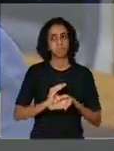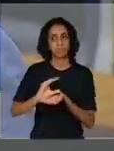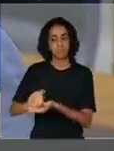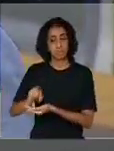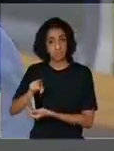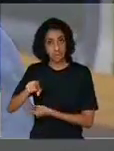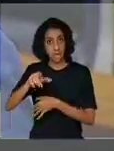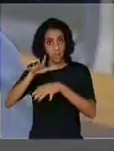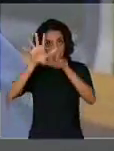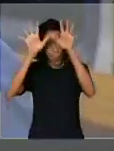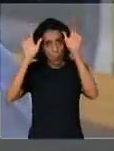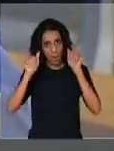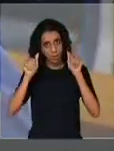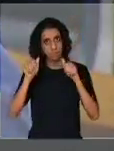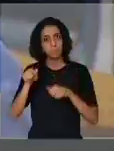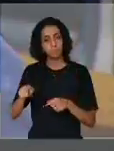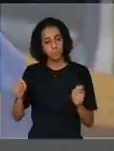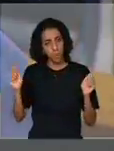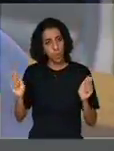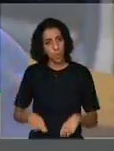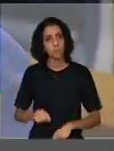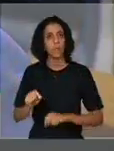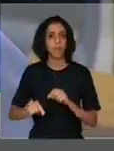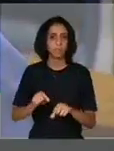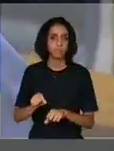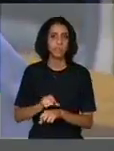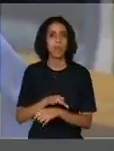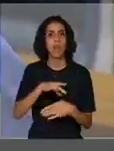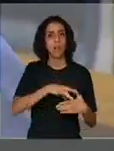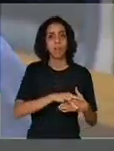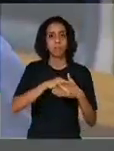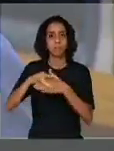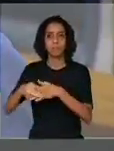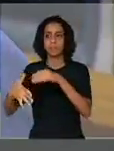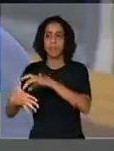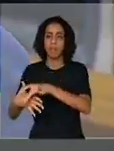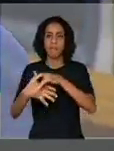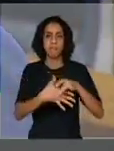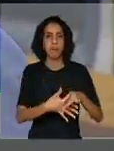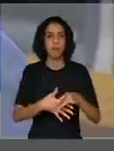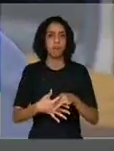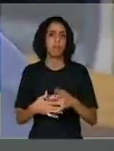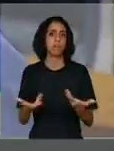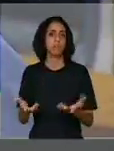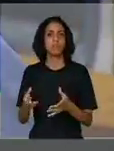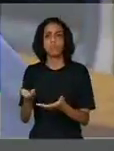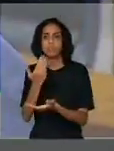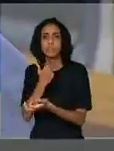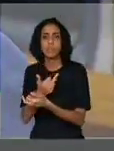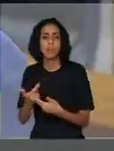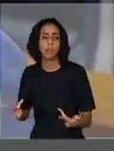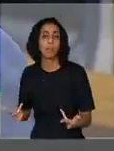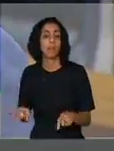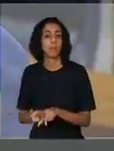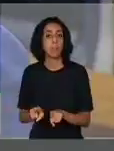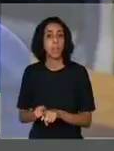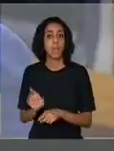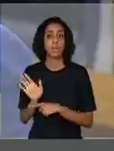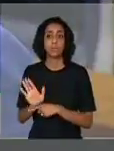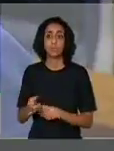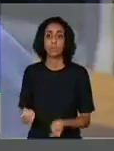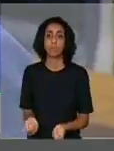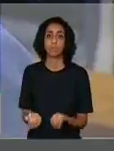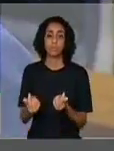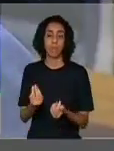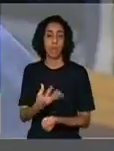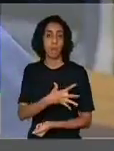do Acre tivessem condições de escoar sua produção, de fazer com que seus filhos tivessem acesso às escolas, para que pudessem